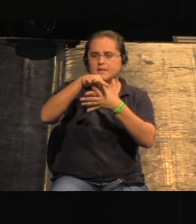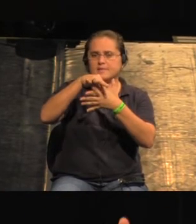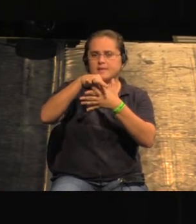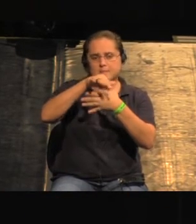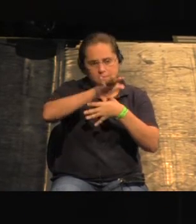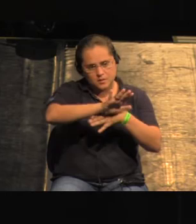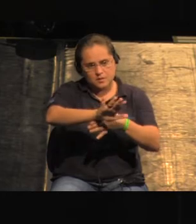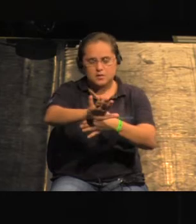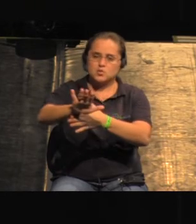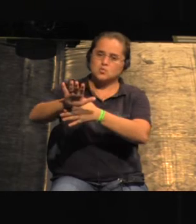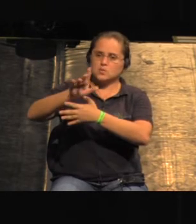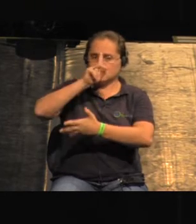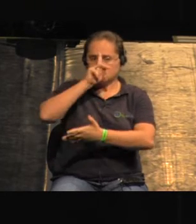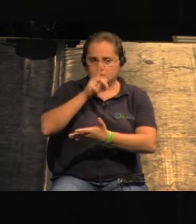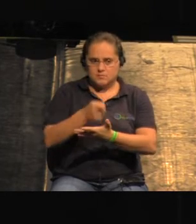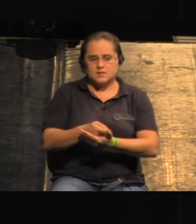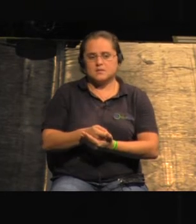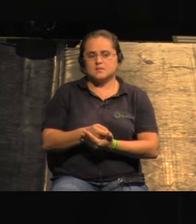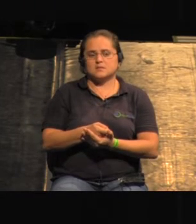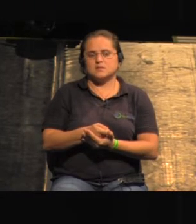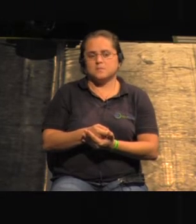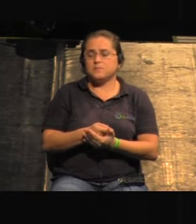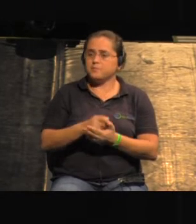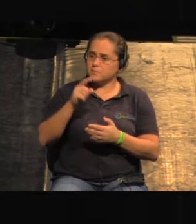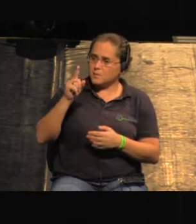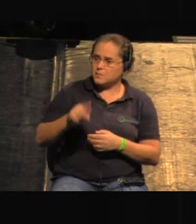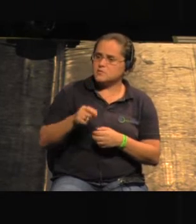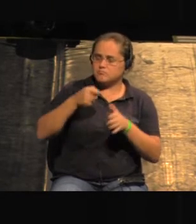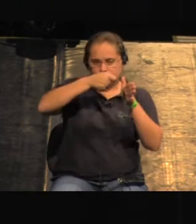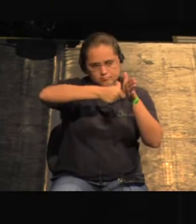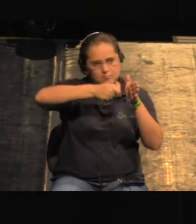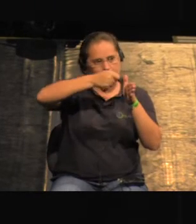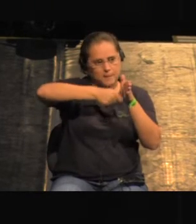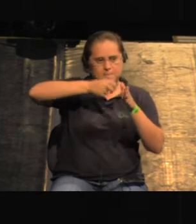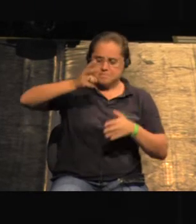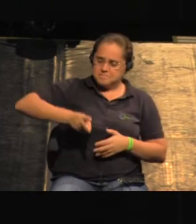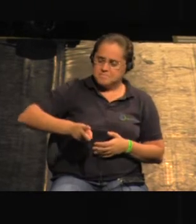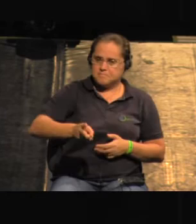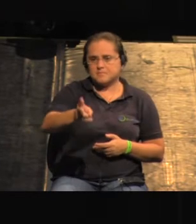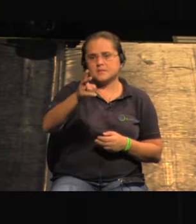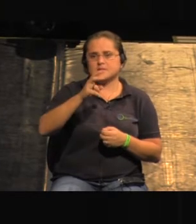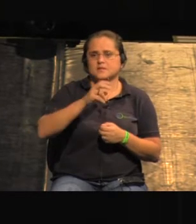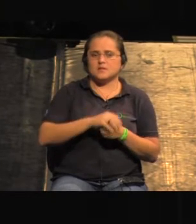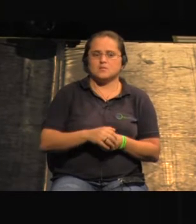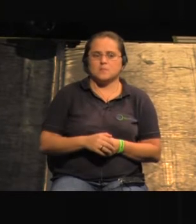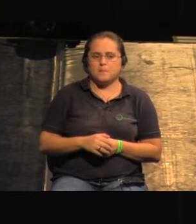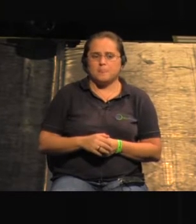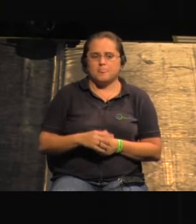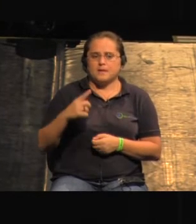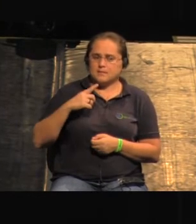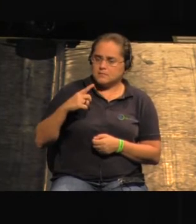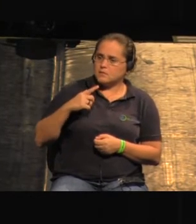tornem líderes para ajudar a tomar tais decisões, pois é uma luta constante.